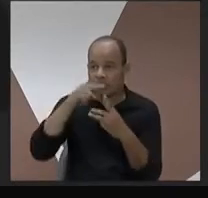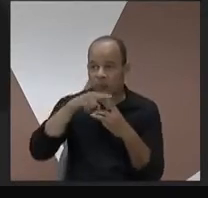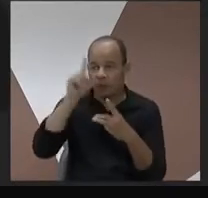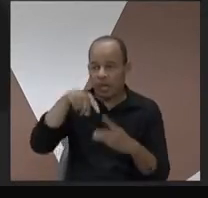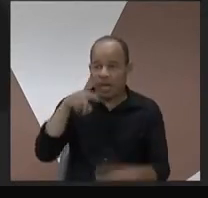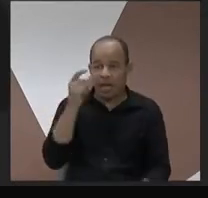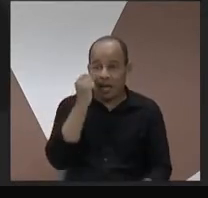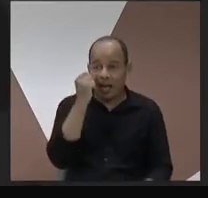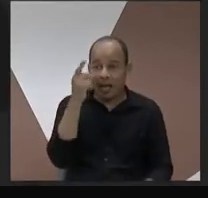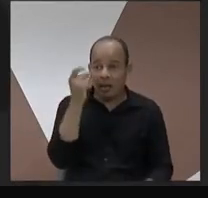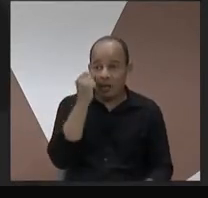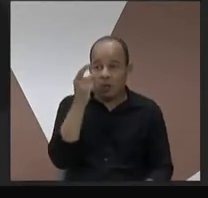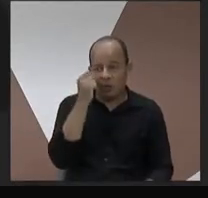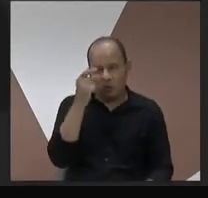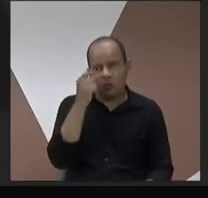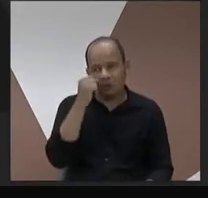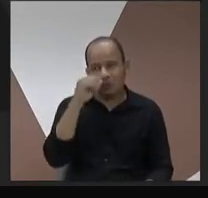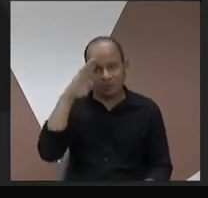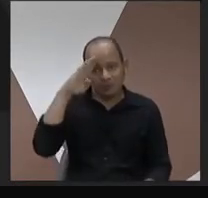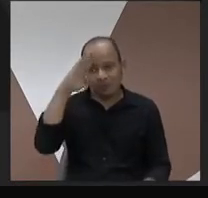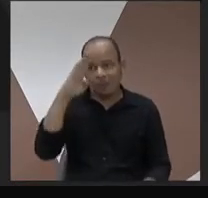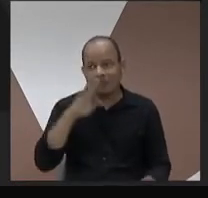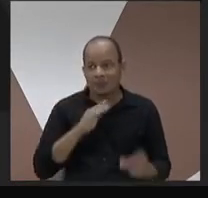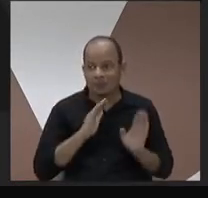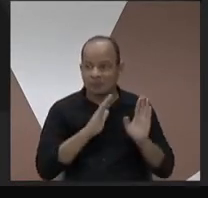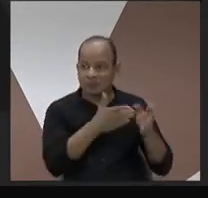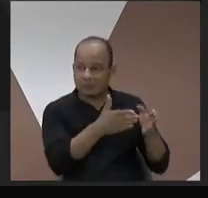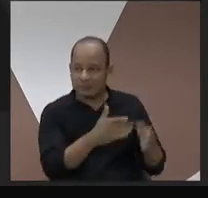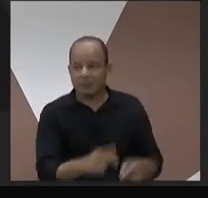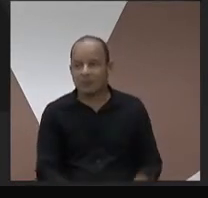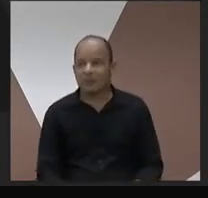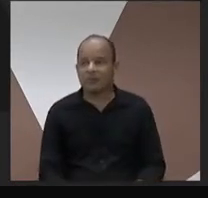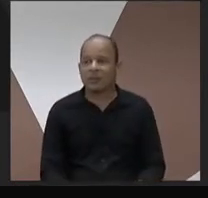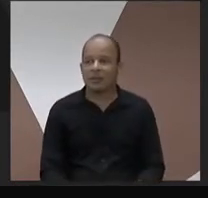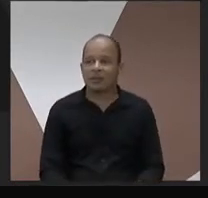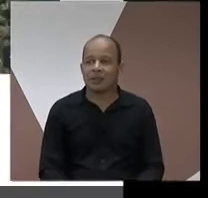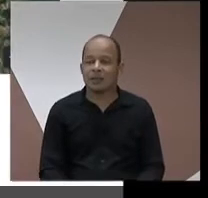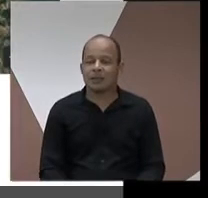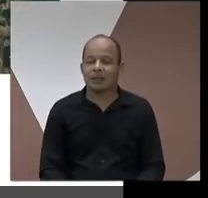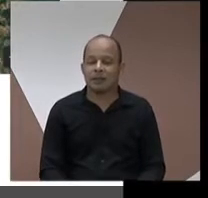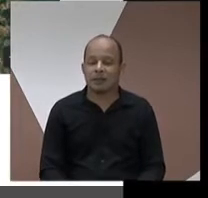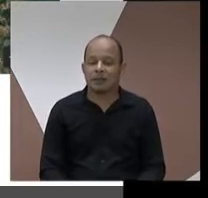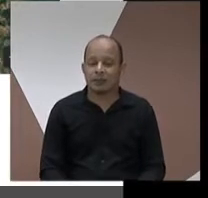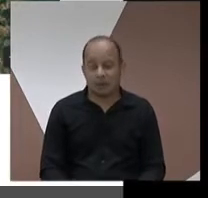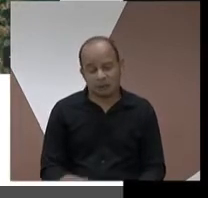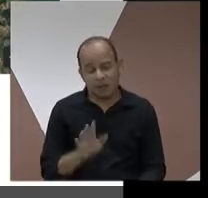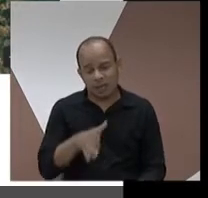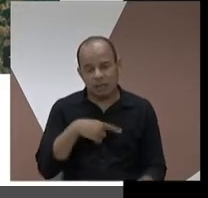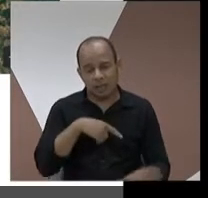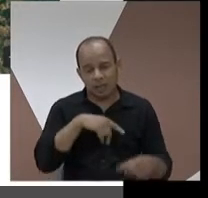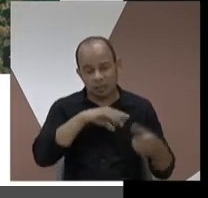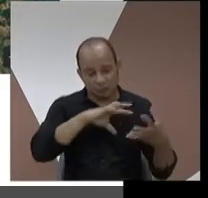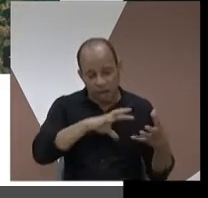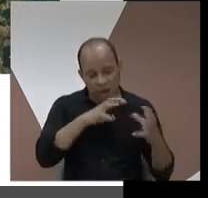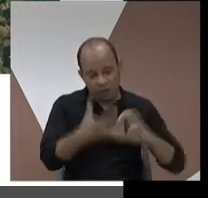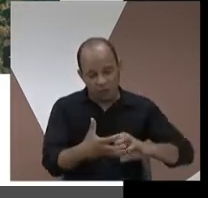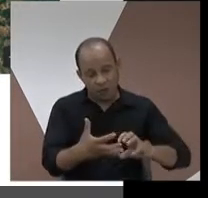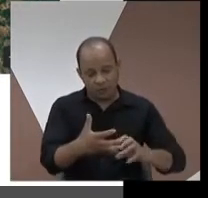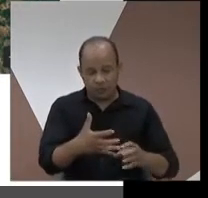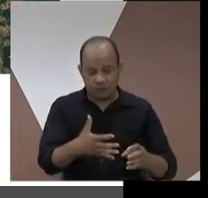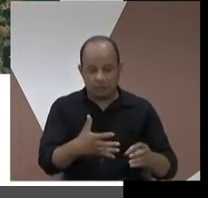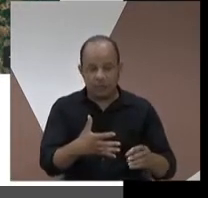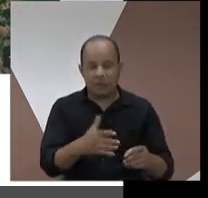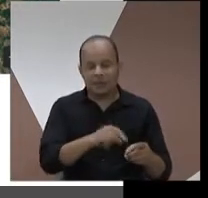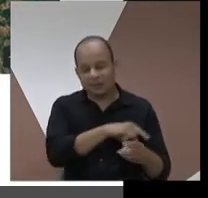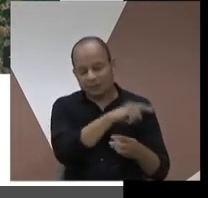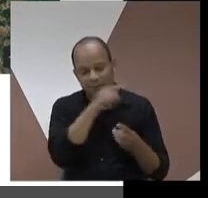nosso referencial, né, diretriz, já com a alteração da Alça Sul. Temos o traçado roxo,